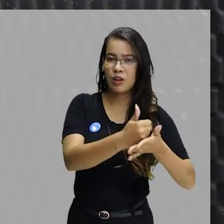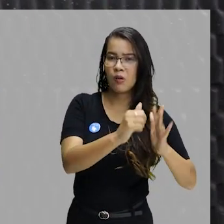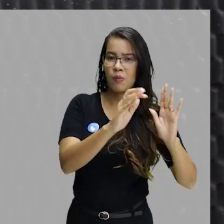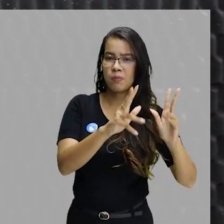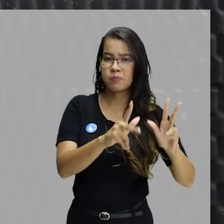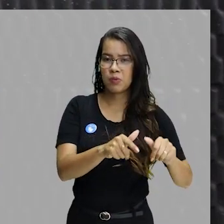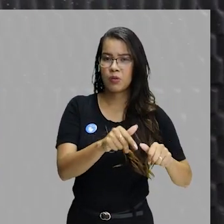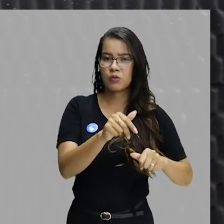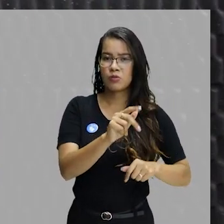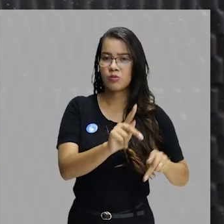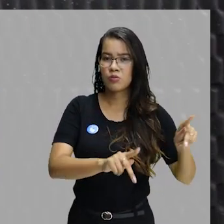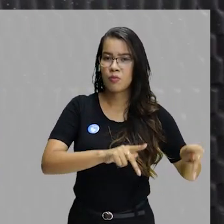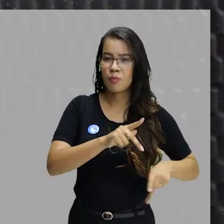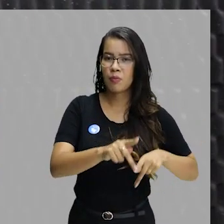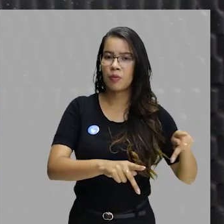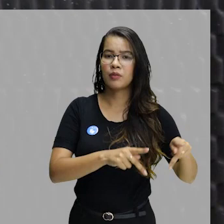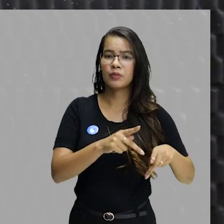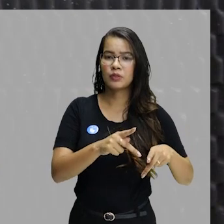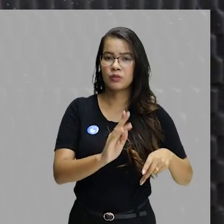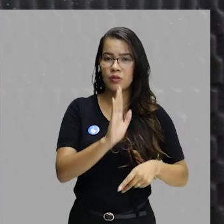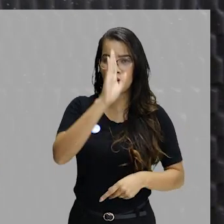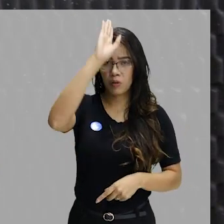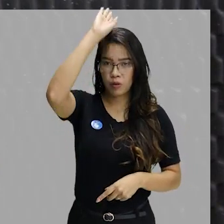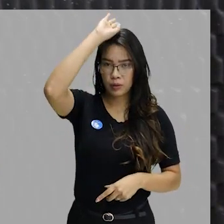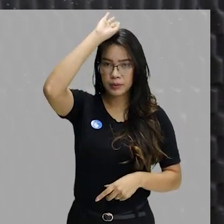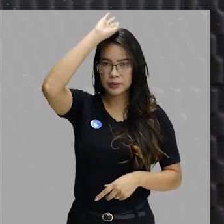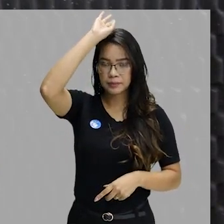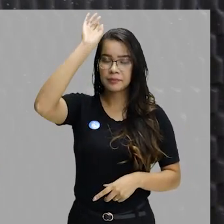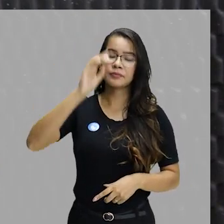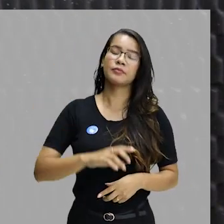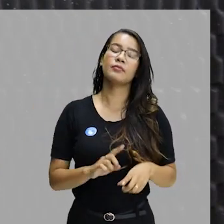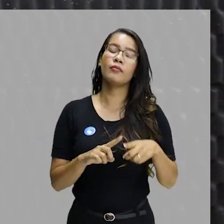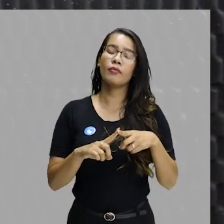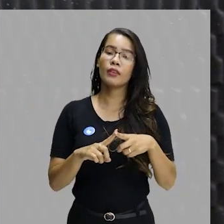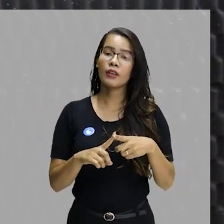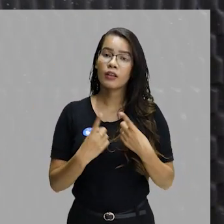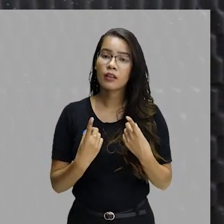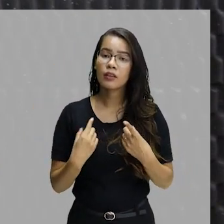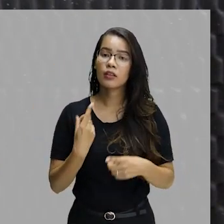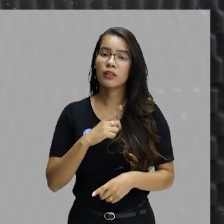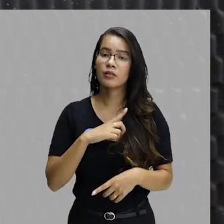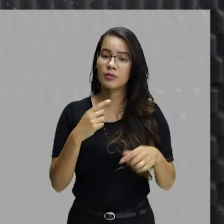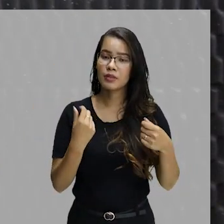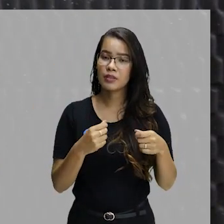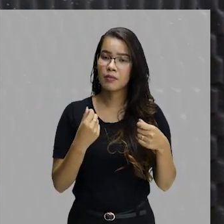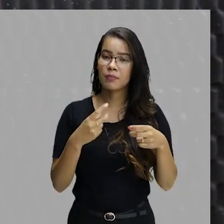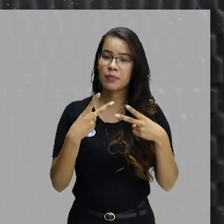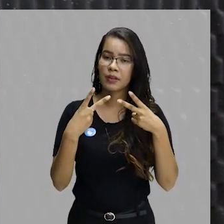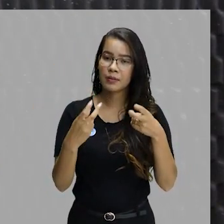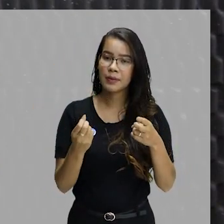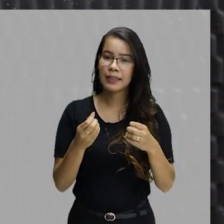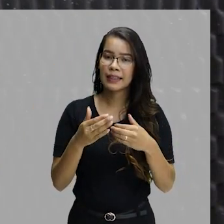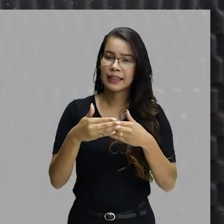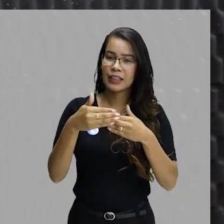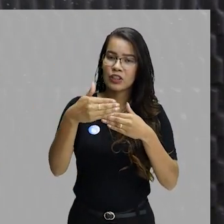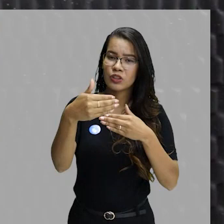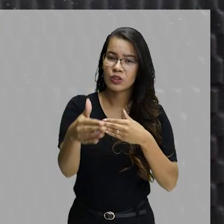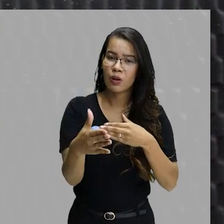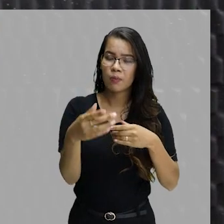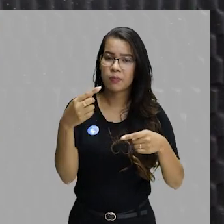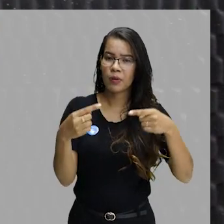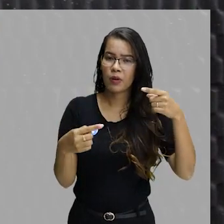que nós temos que observar é que se nessa trajetória política, de fato,